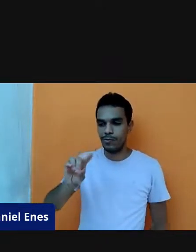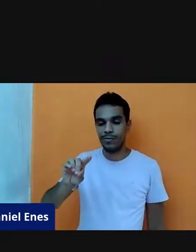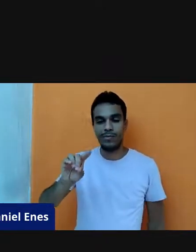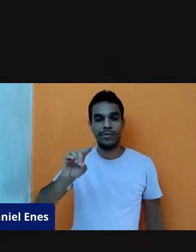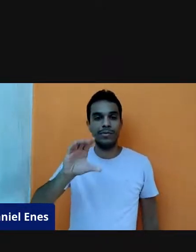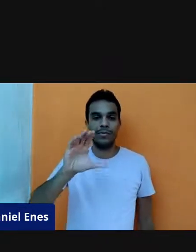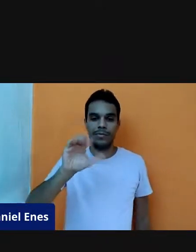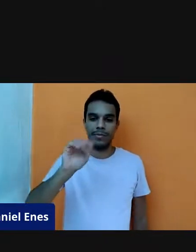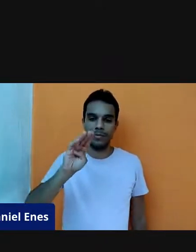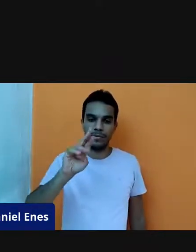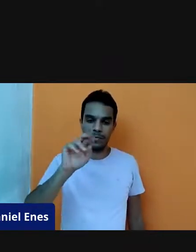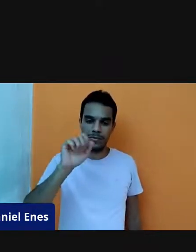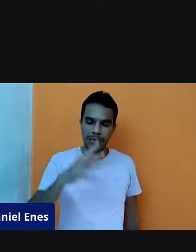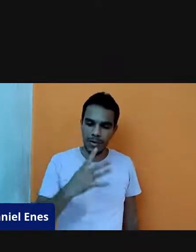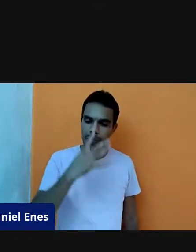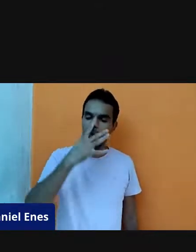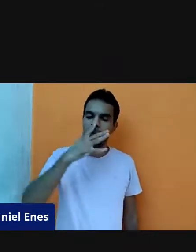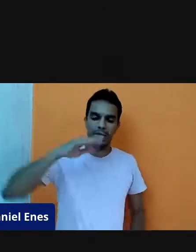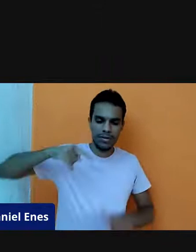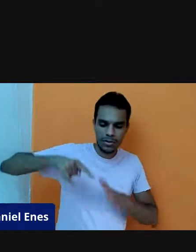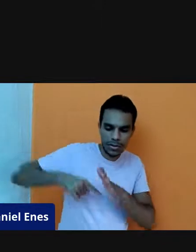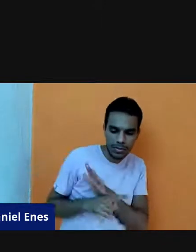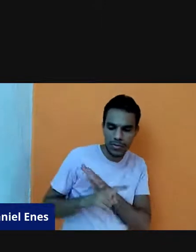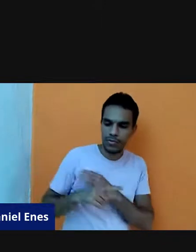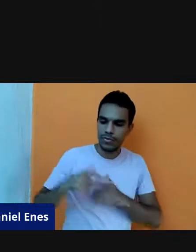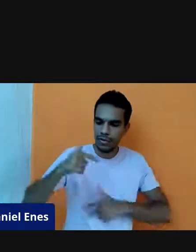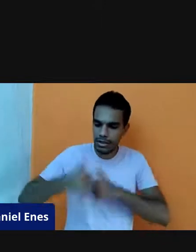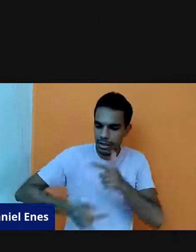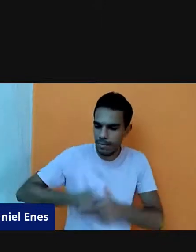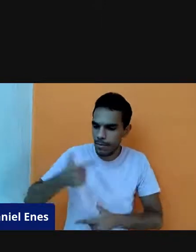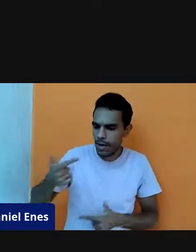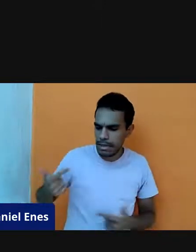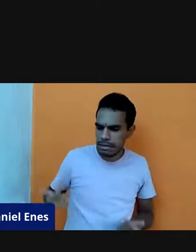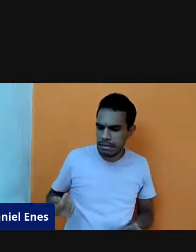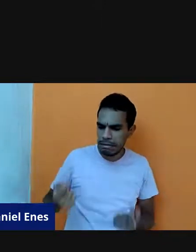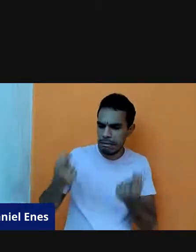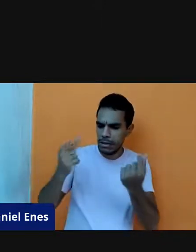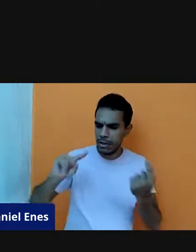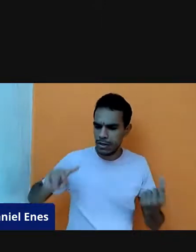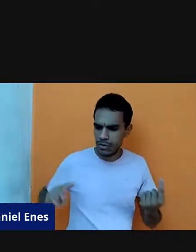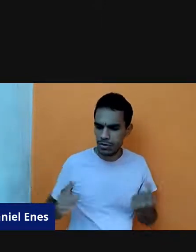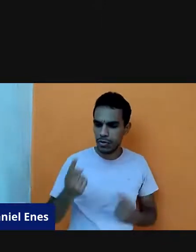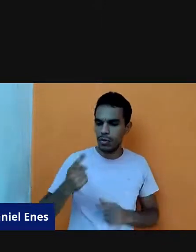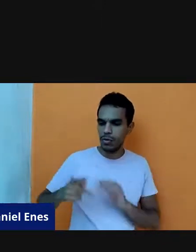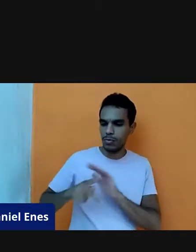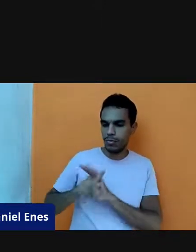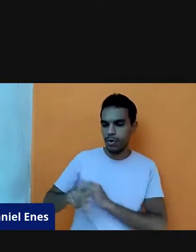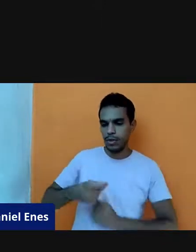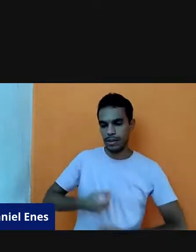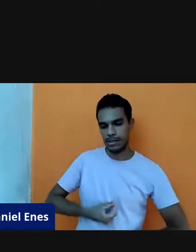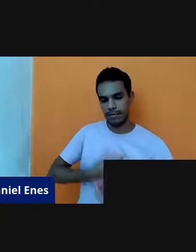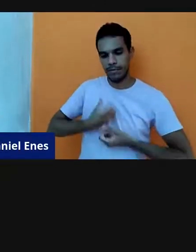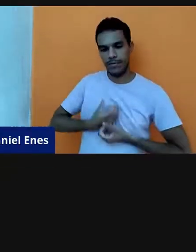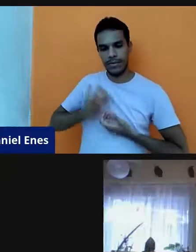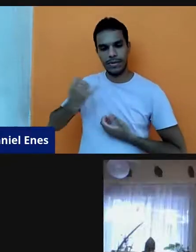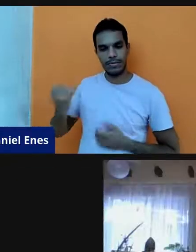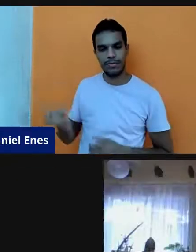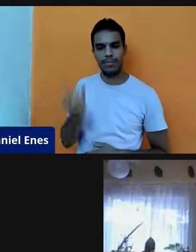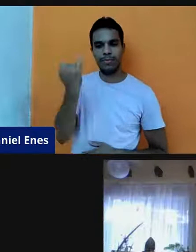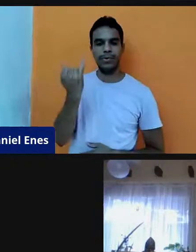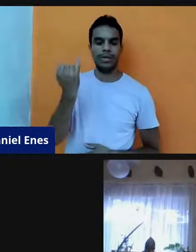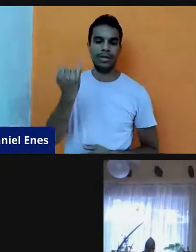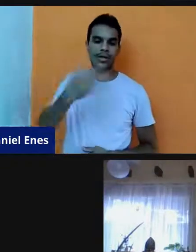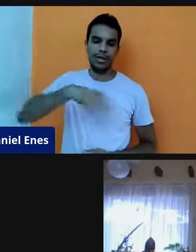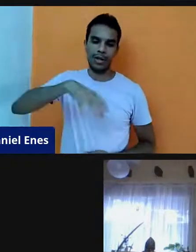que mergulhem nessa obra tão rica e tão singular desse poeta, tão significativo da nossa literatura. Bom,